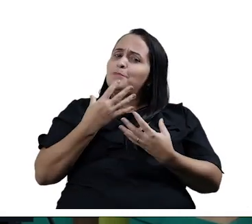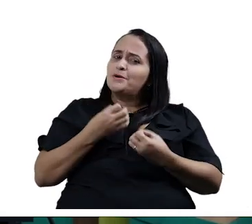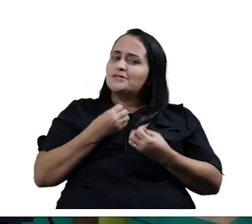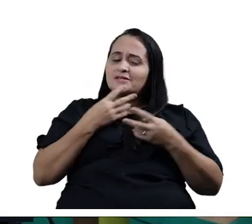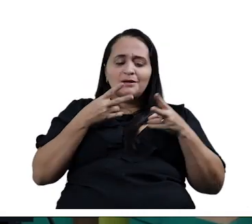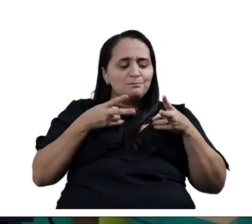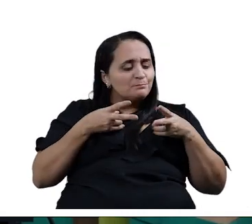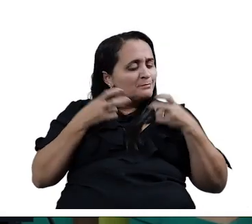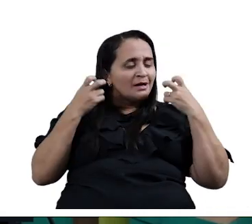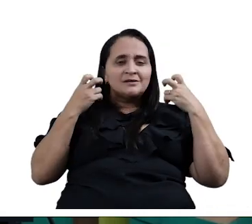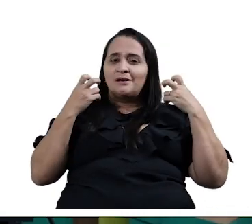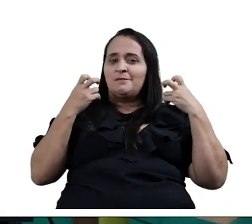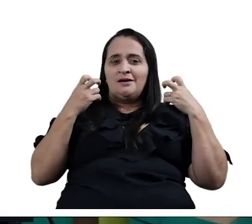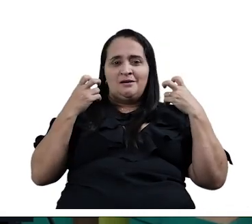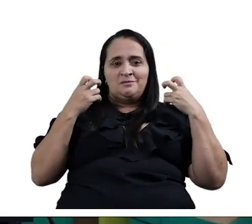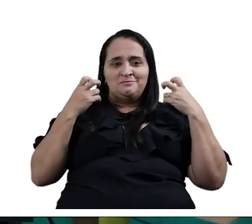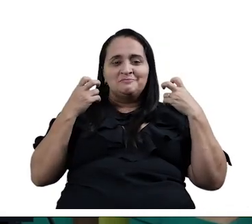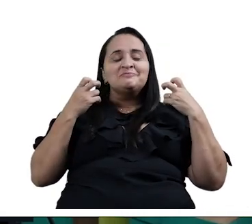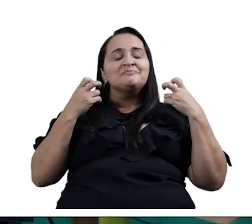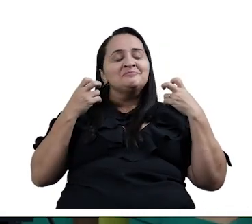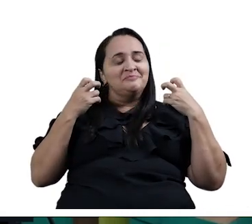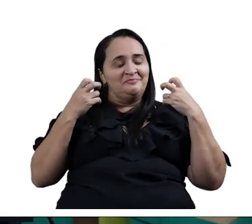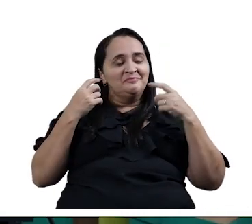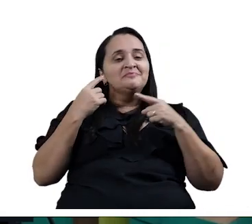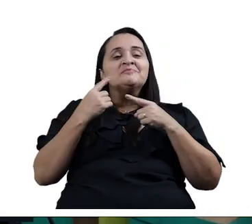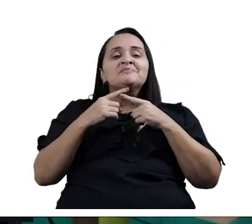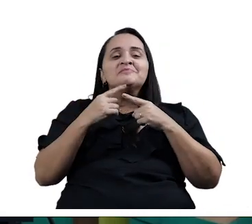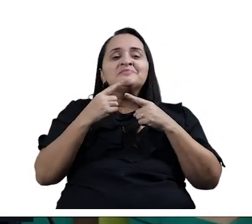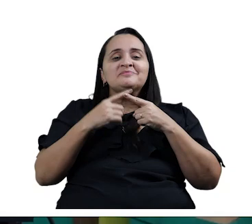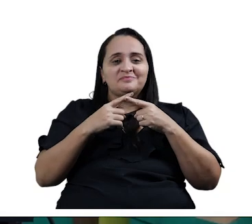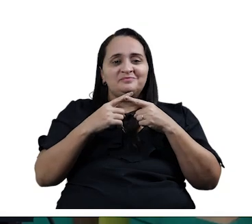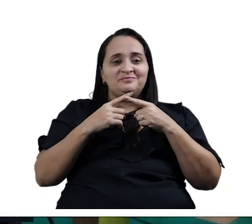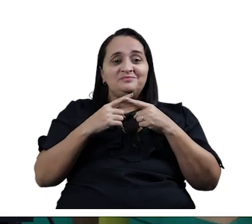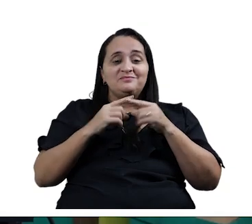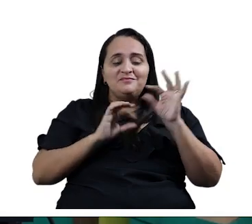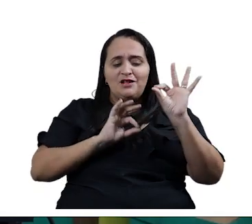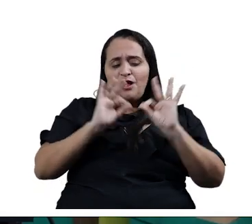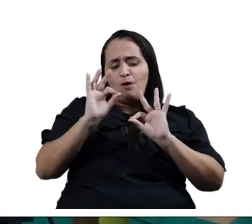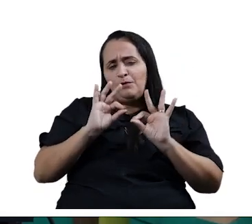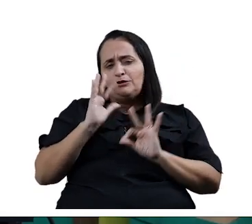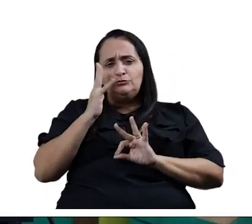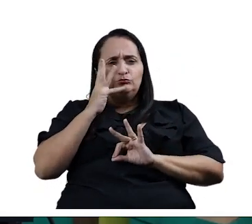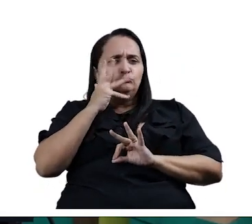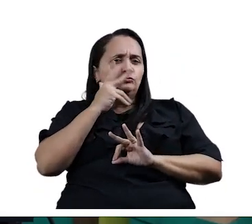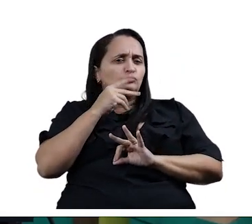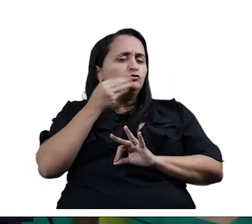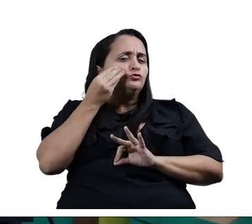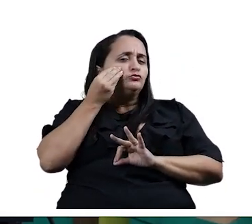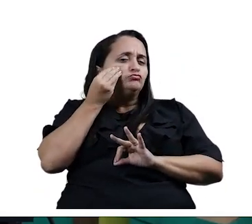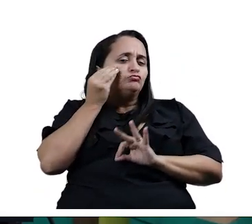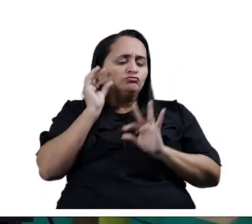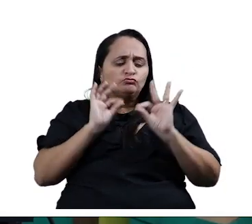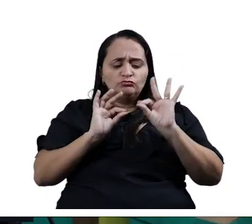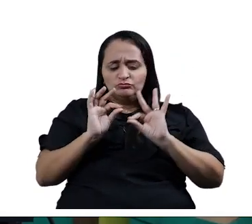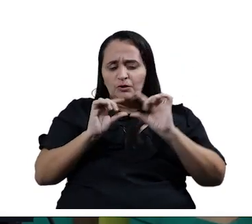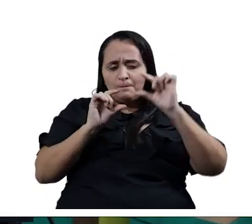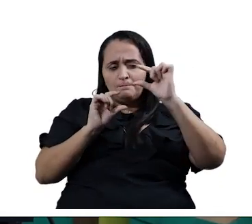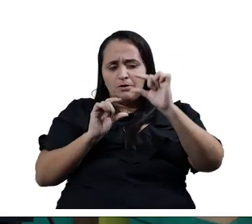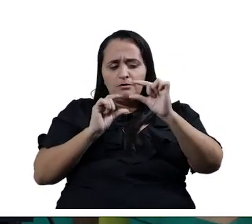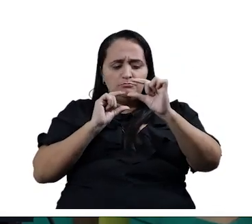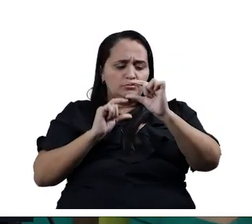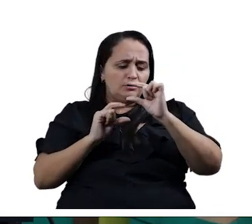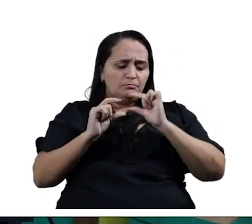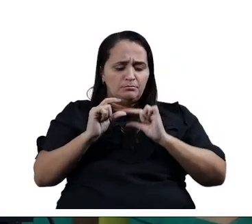entender, perceber que aquele texto se trata de uma poesia. Por quê? Porque ele vai vir arrumadinho ali em blocos, né? Em